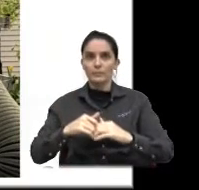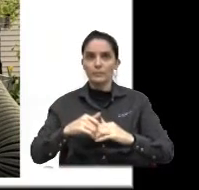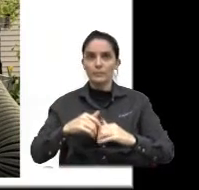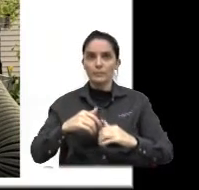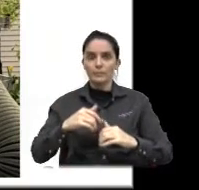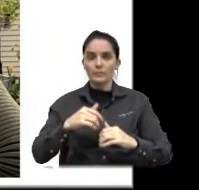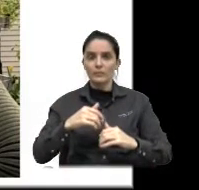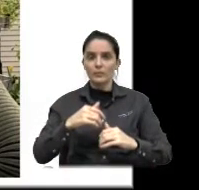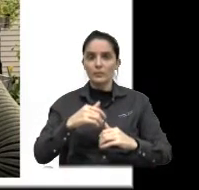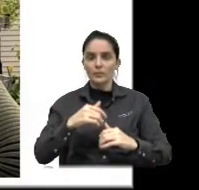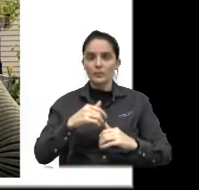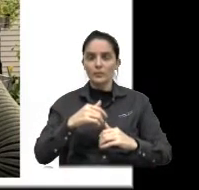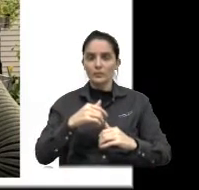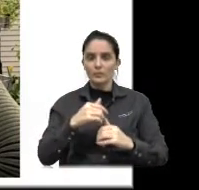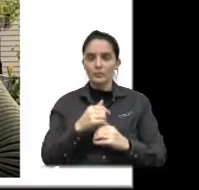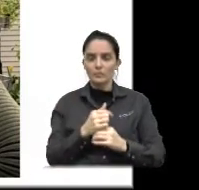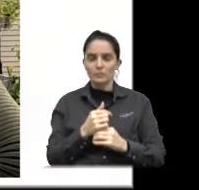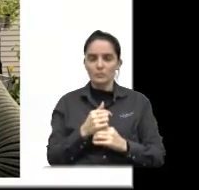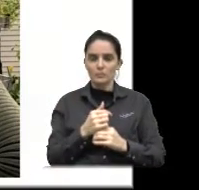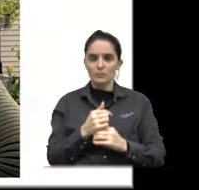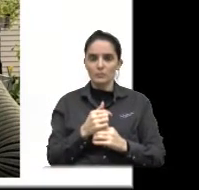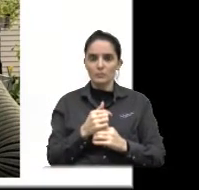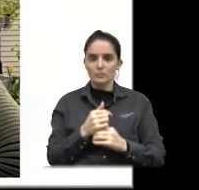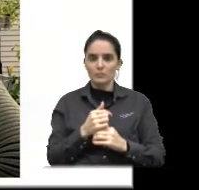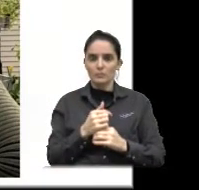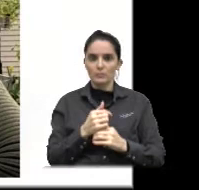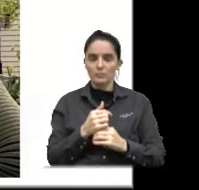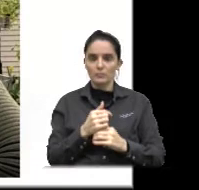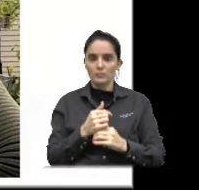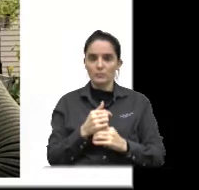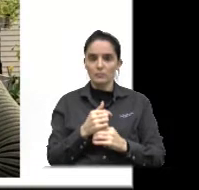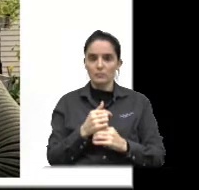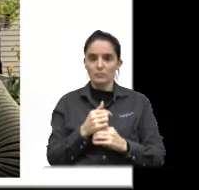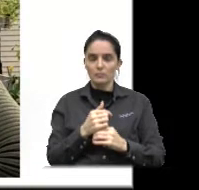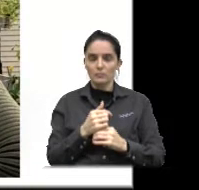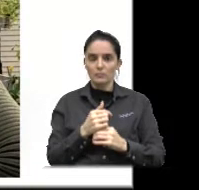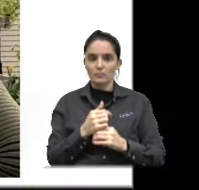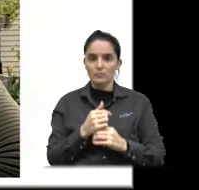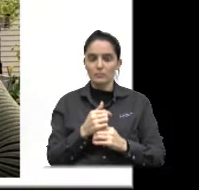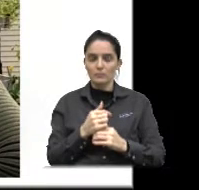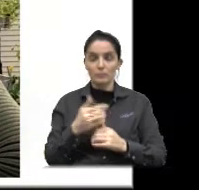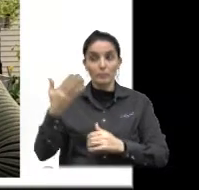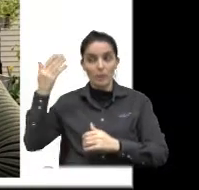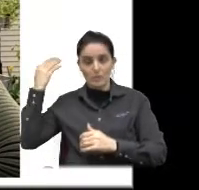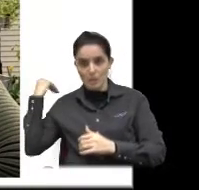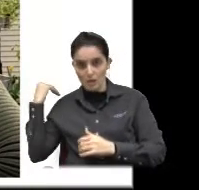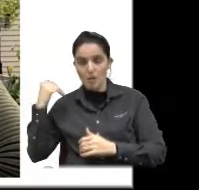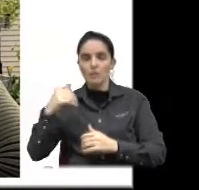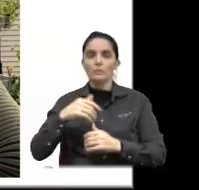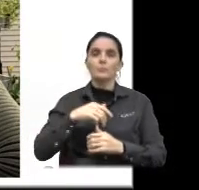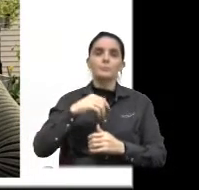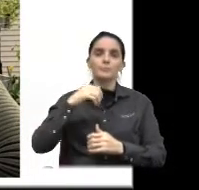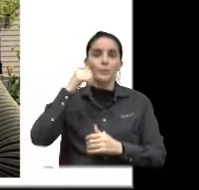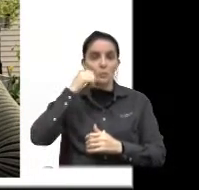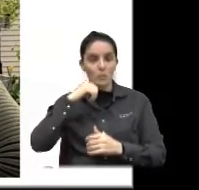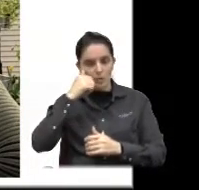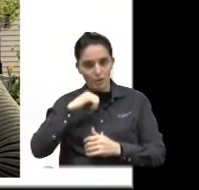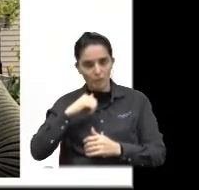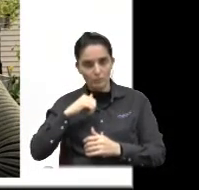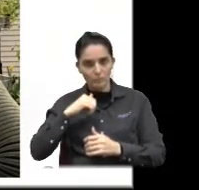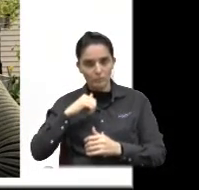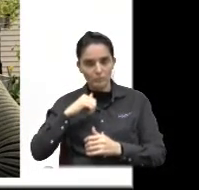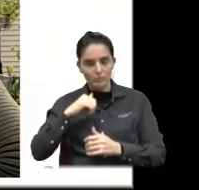se esse rapaz da mulher que essa pessoa era mulher e repente